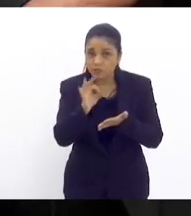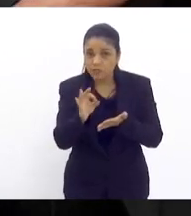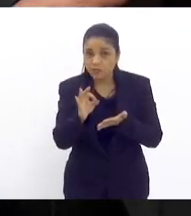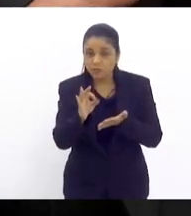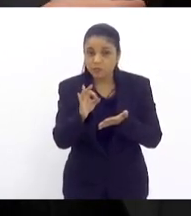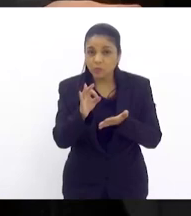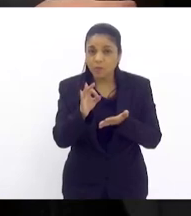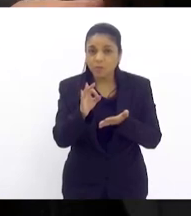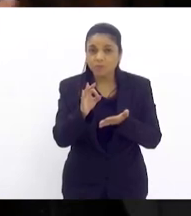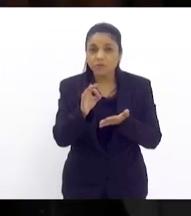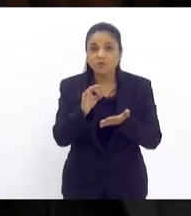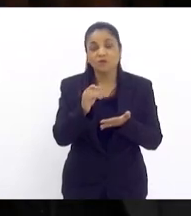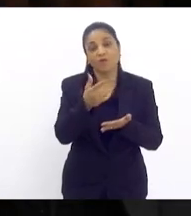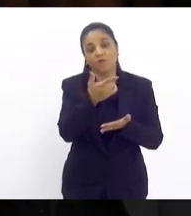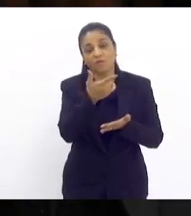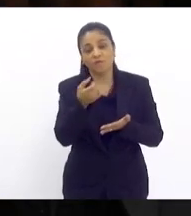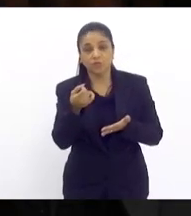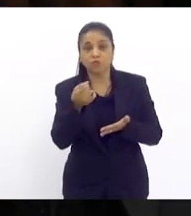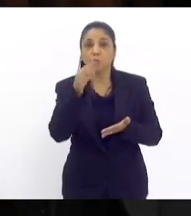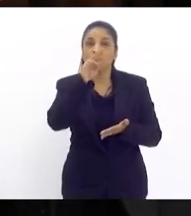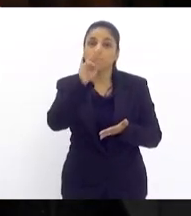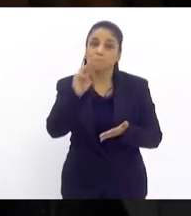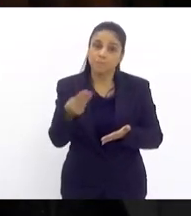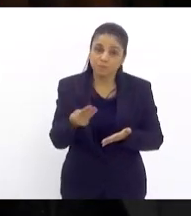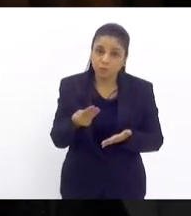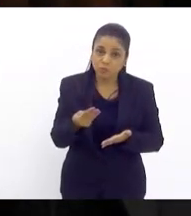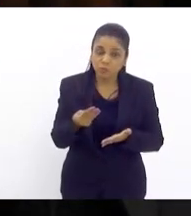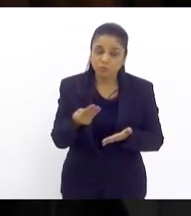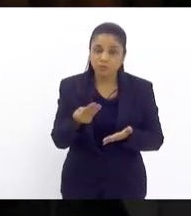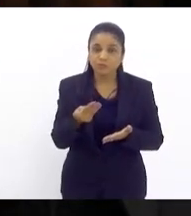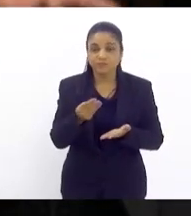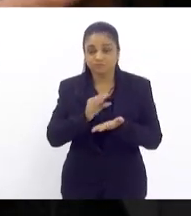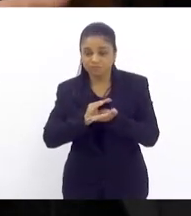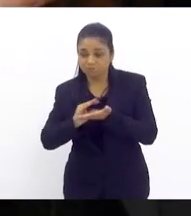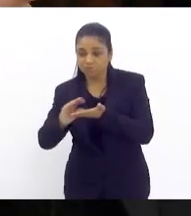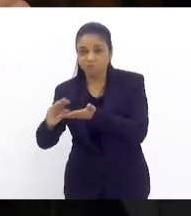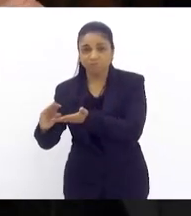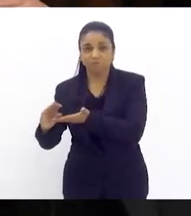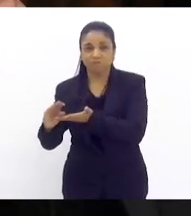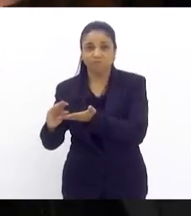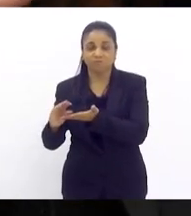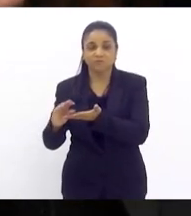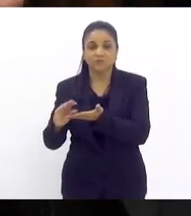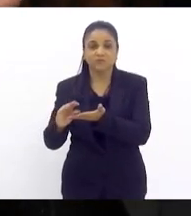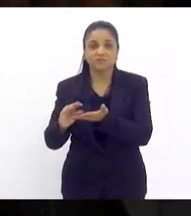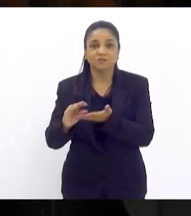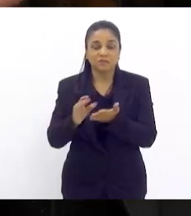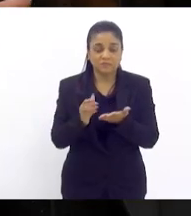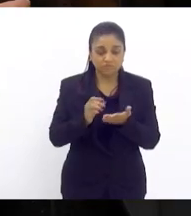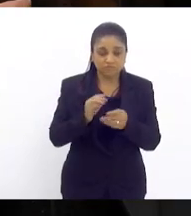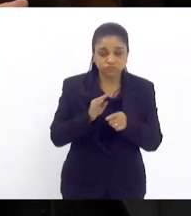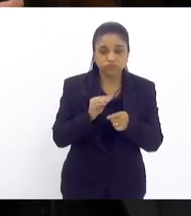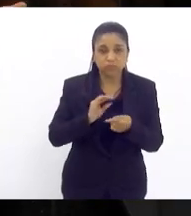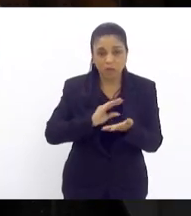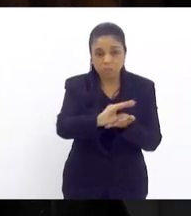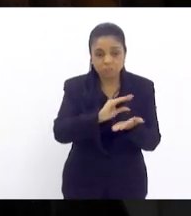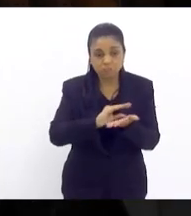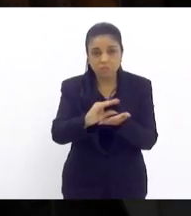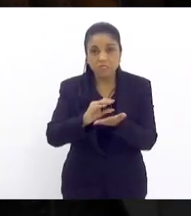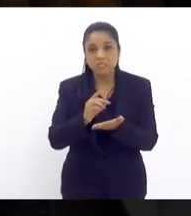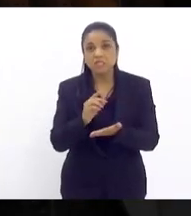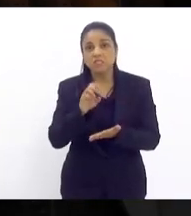pode remanejar 20 bilhões os investimentos nunca passam dos cinco bi o que que acontece